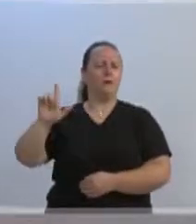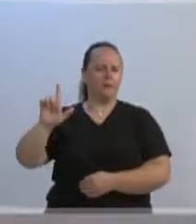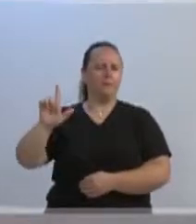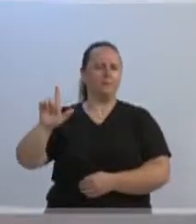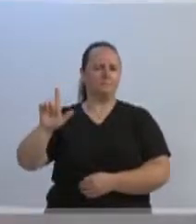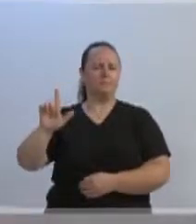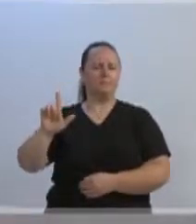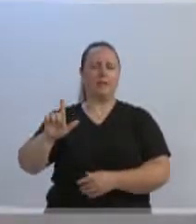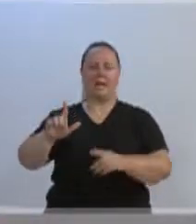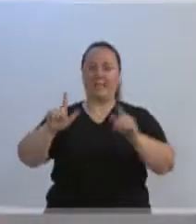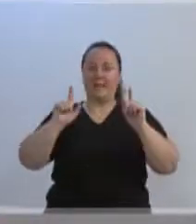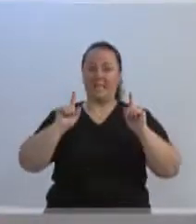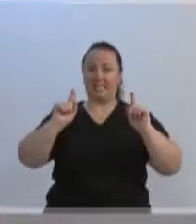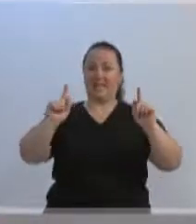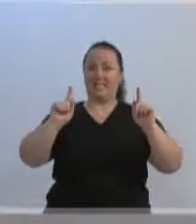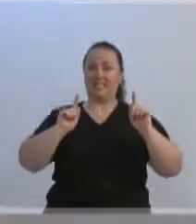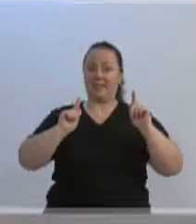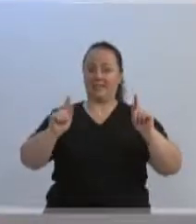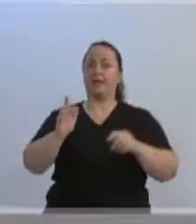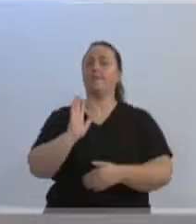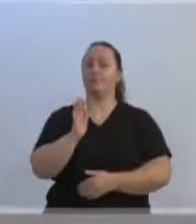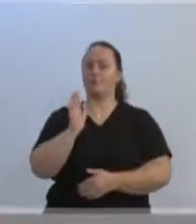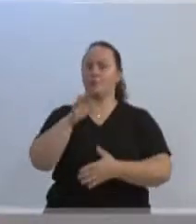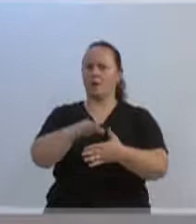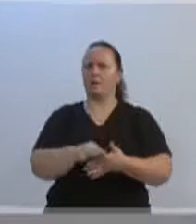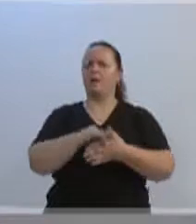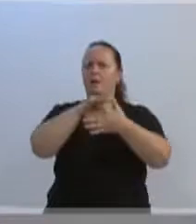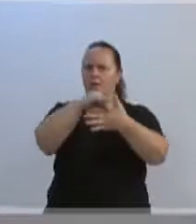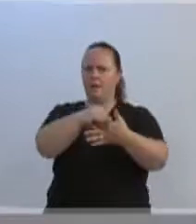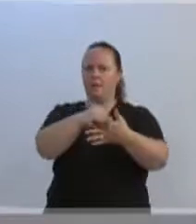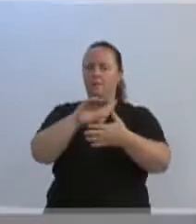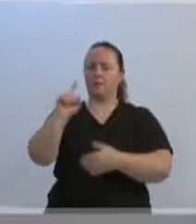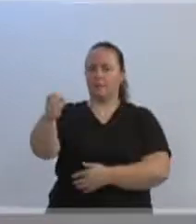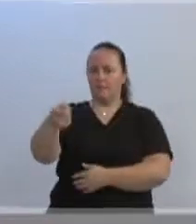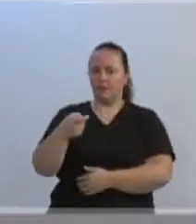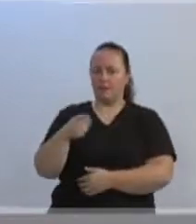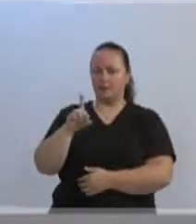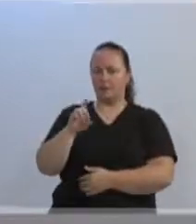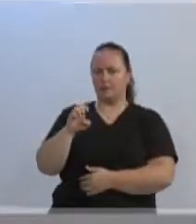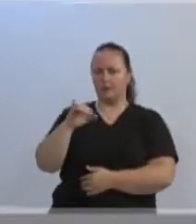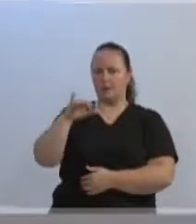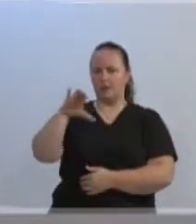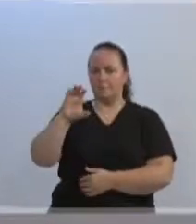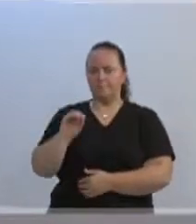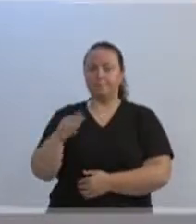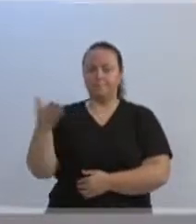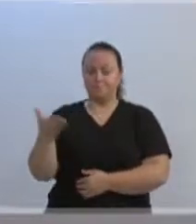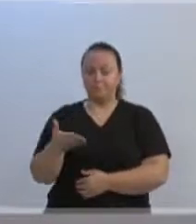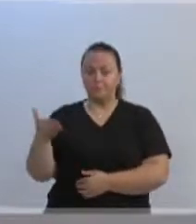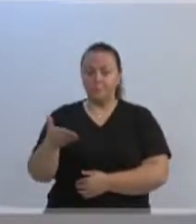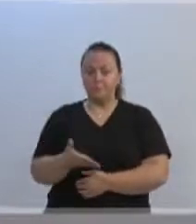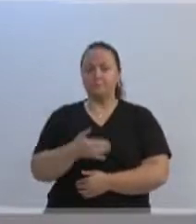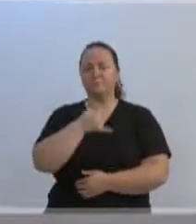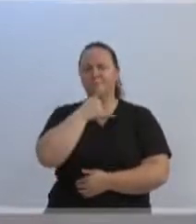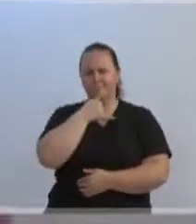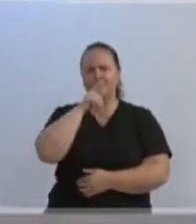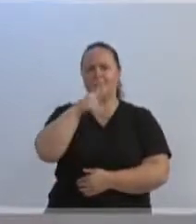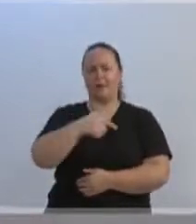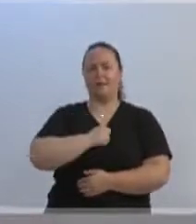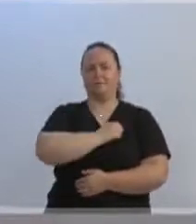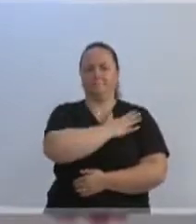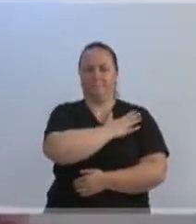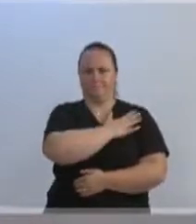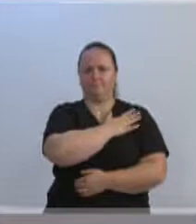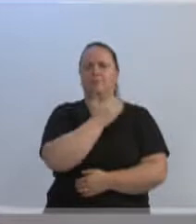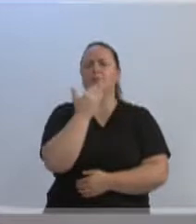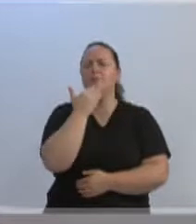maior greve que liderava isso era o ex-prefeito desse limiar agora infelizmente é o governo apoiam e eu pedi